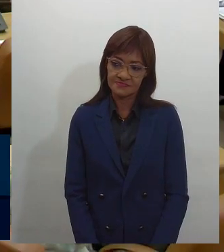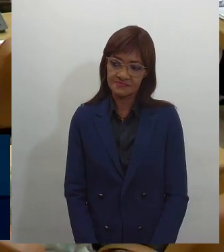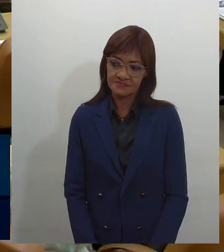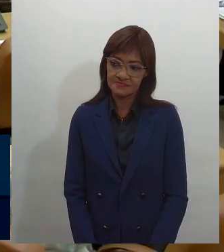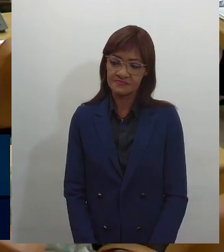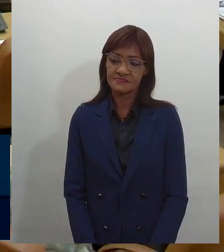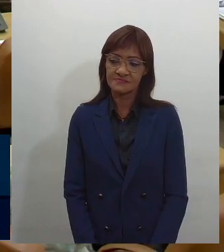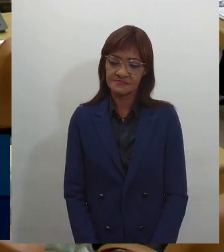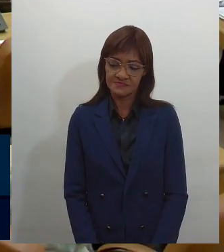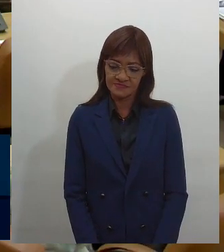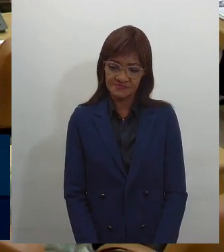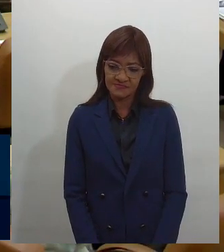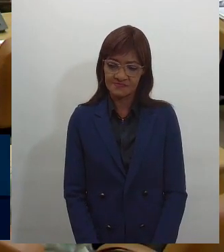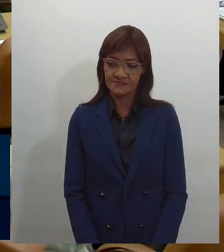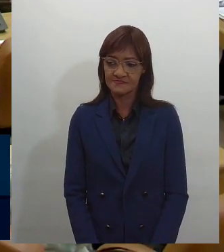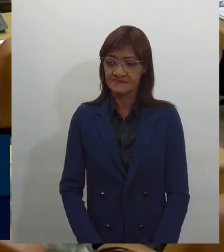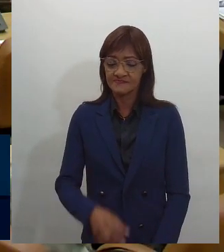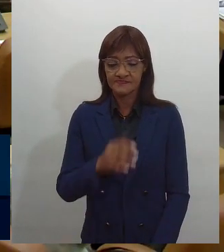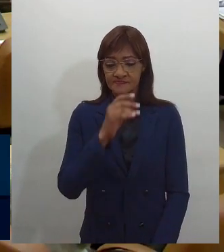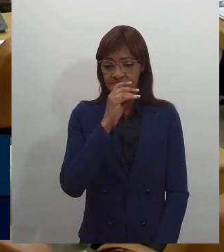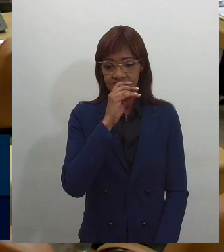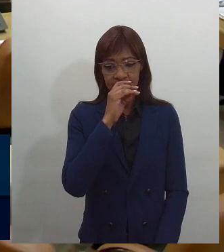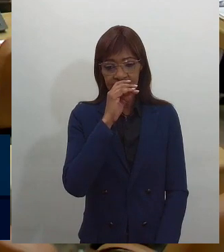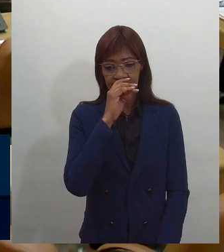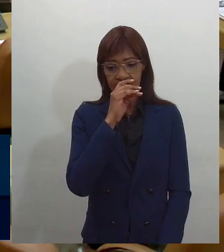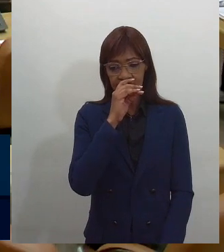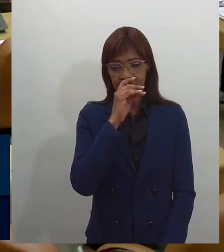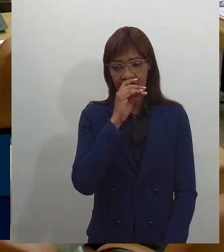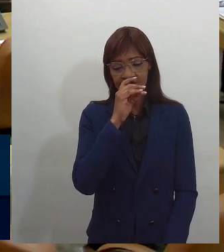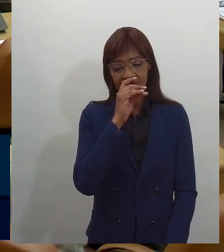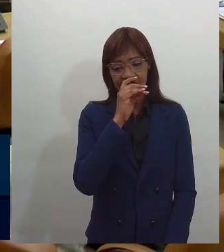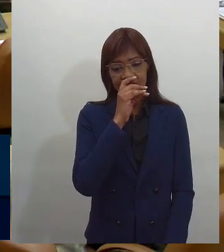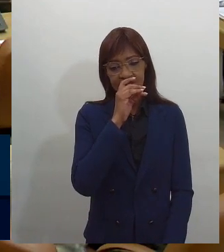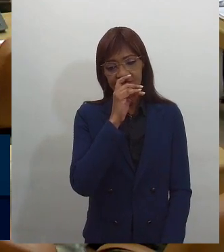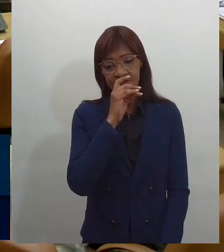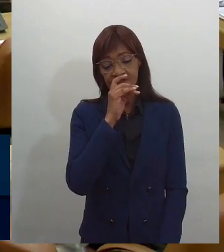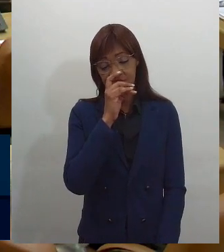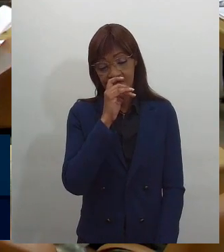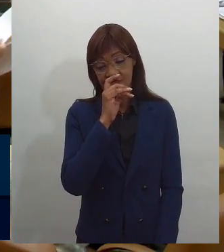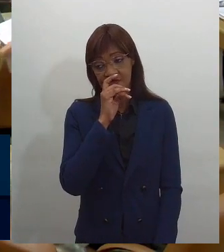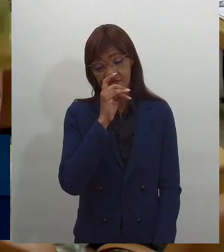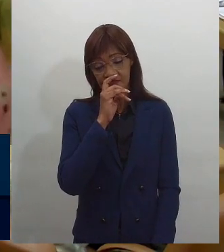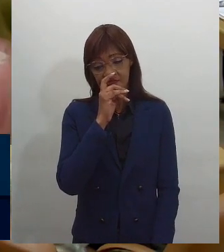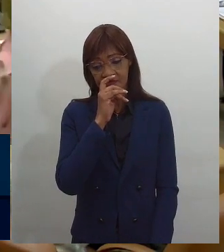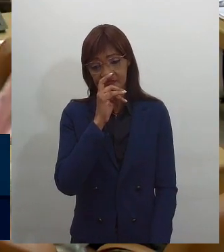Está tá abençoado, então. Eu vi já hoje.